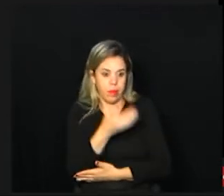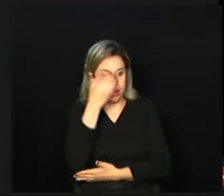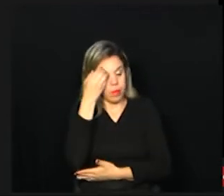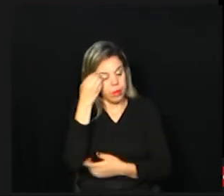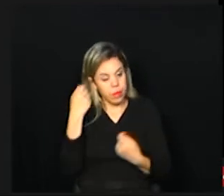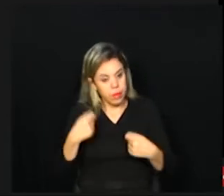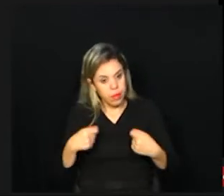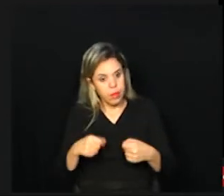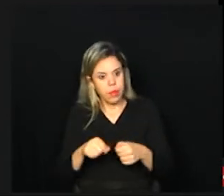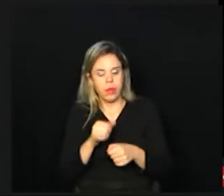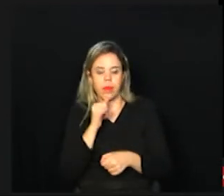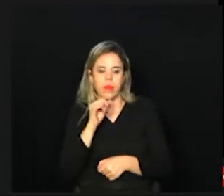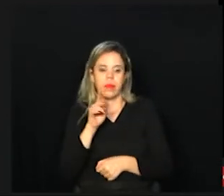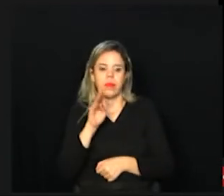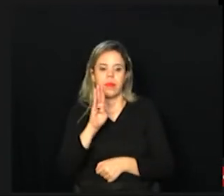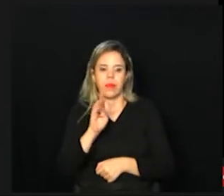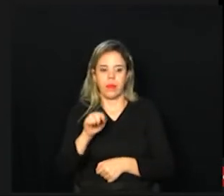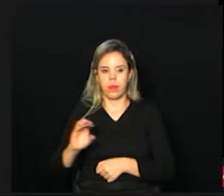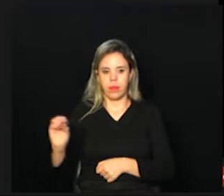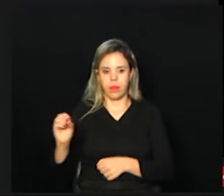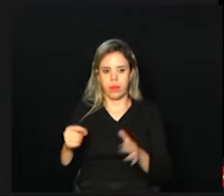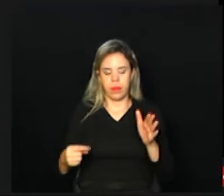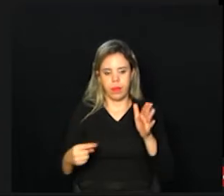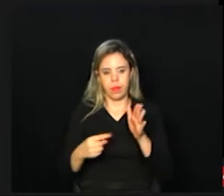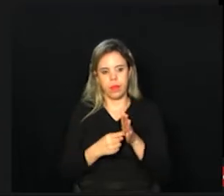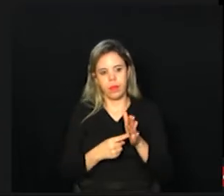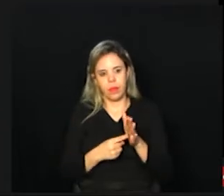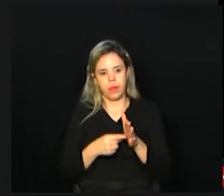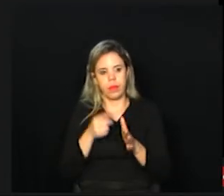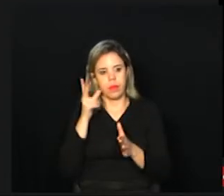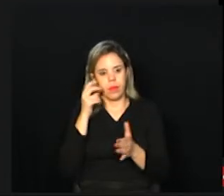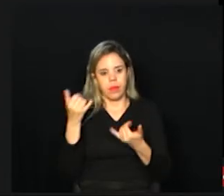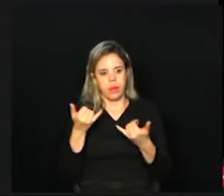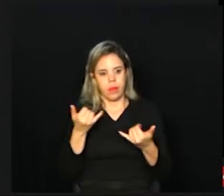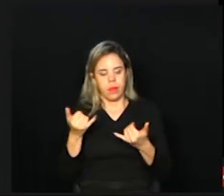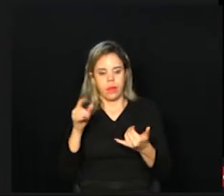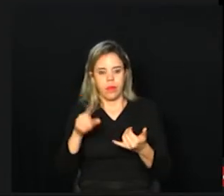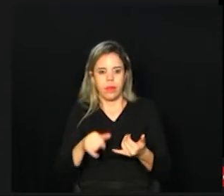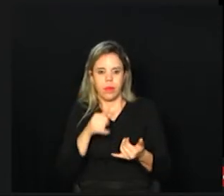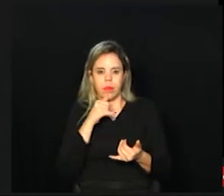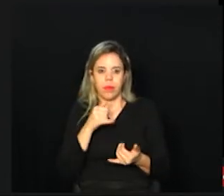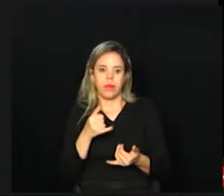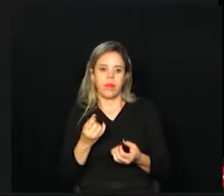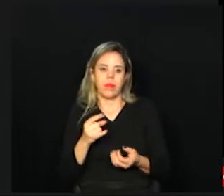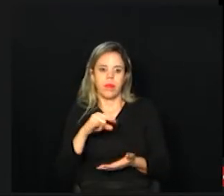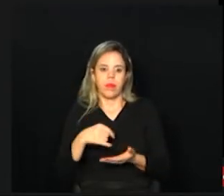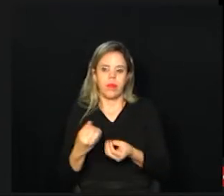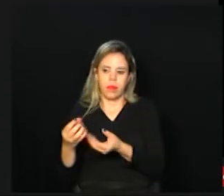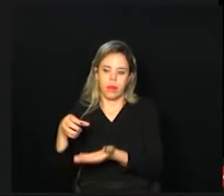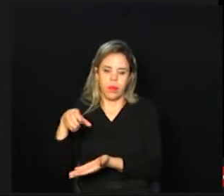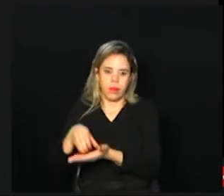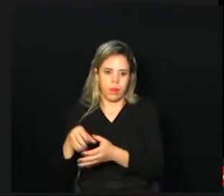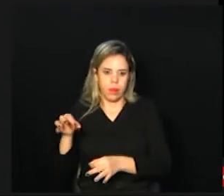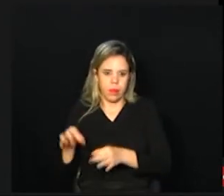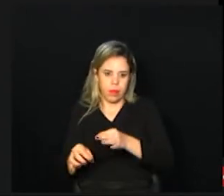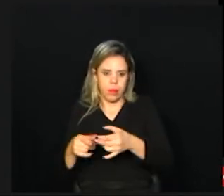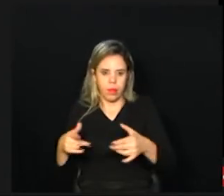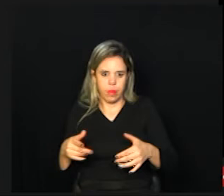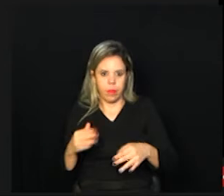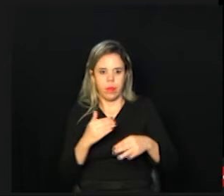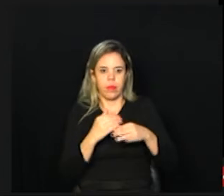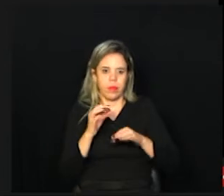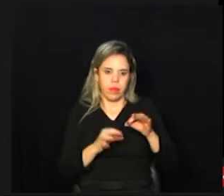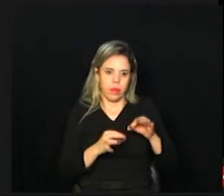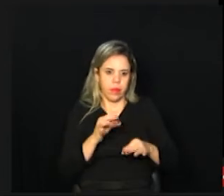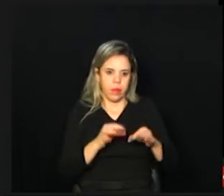o boletim de ocorrência, da denúncia, para ele ser ouvido, no caso ser encaminhado pelo programa de SERAV, até mesmo pela justiça,